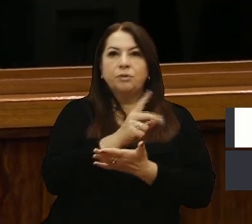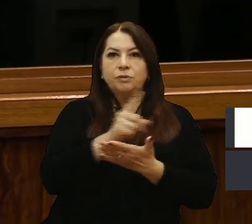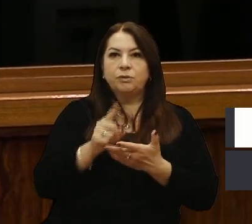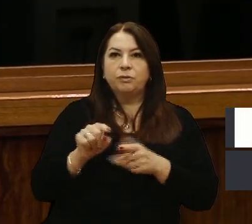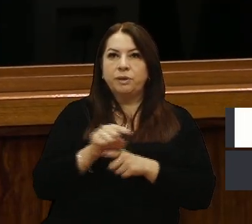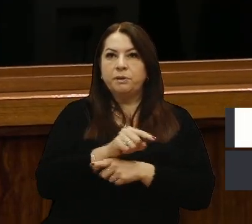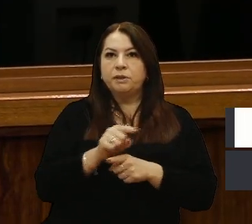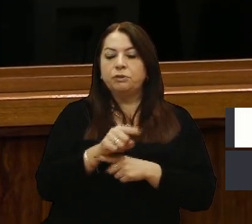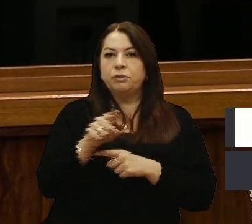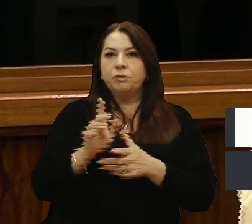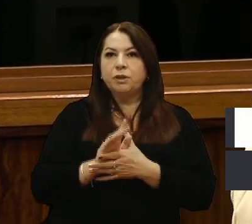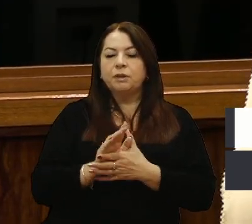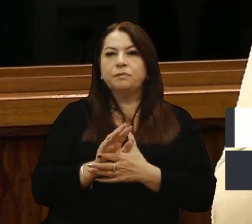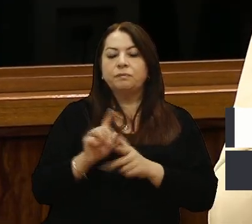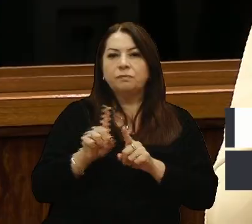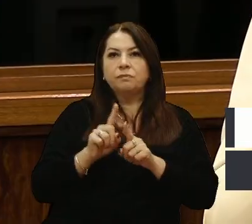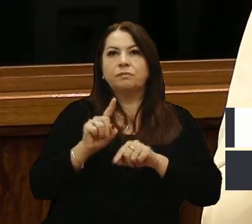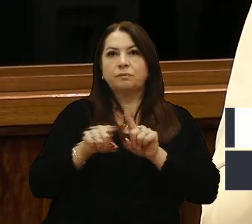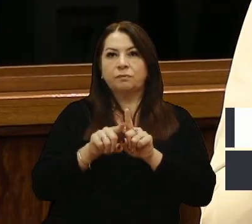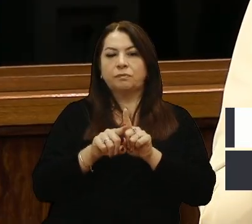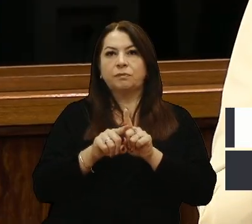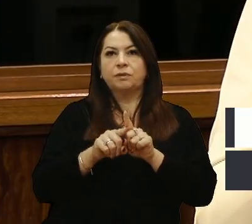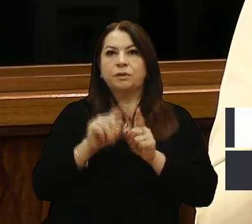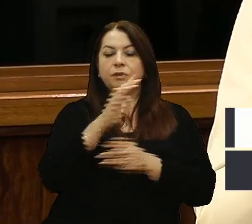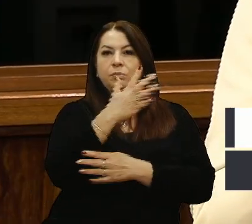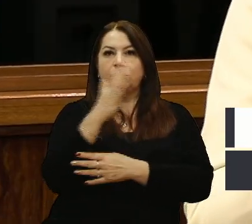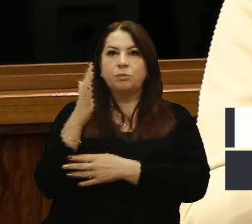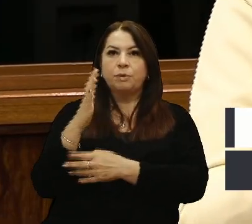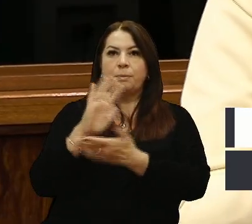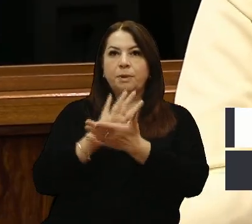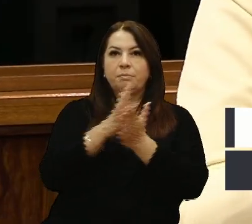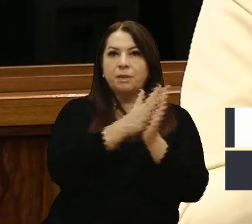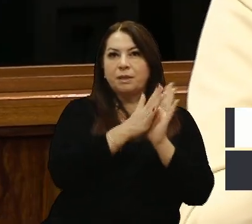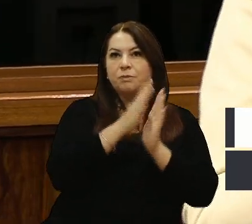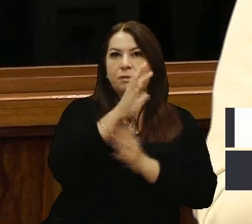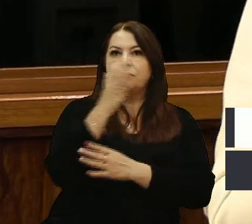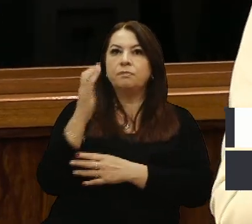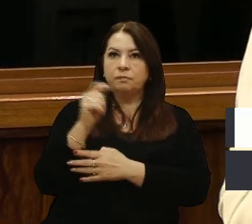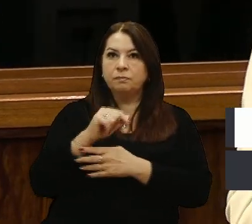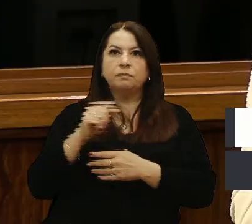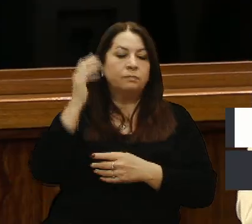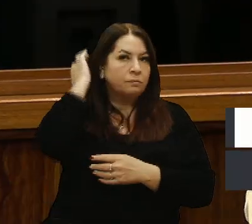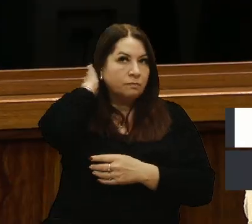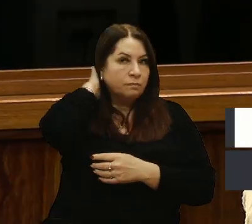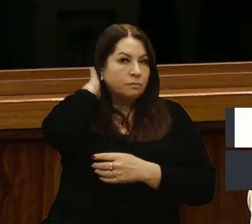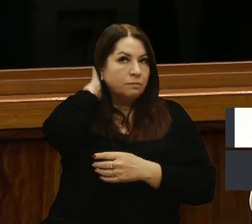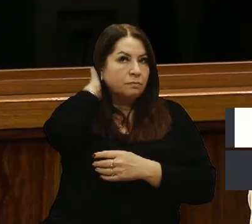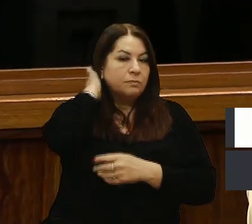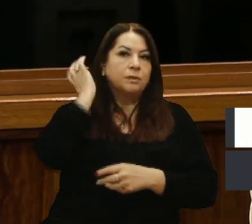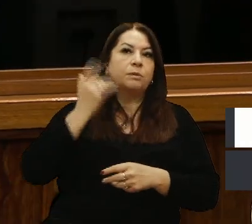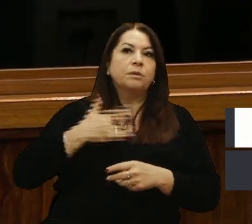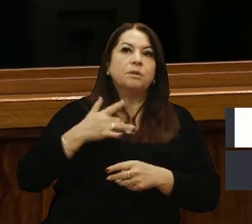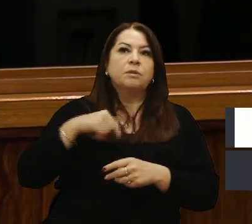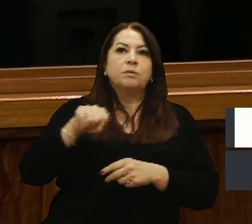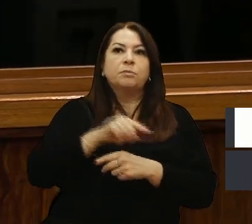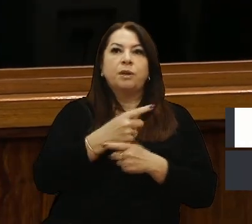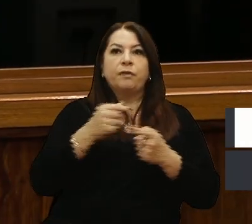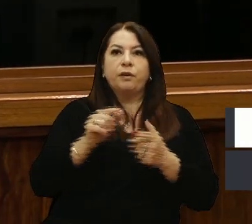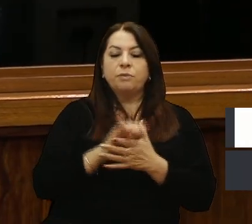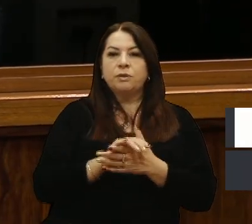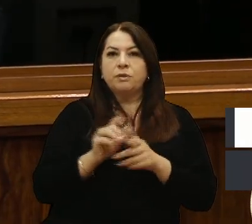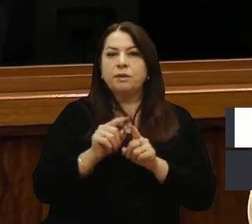e continuam praticando o arboricídio na nossa cidade. Então, é lamentável ouvir algumas